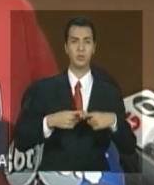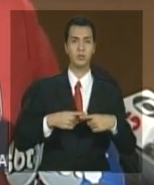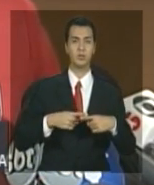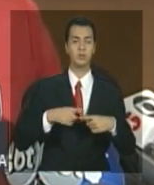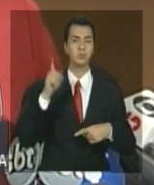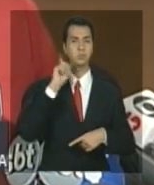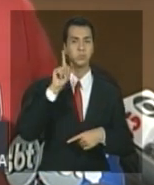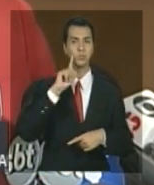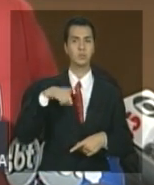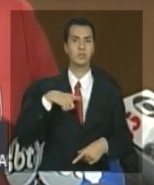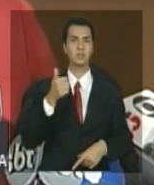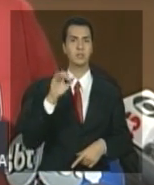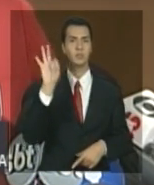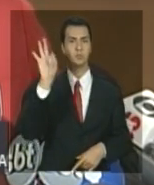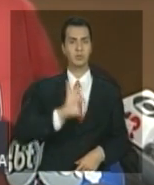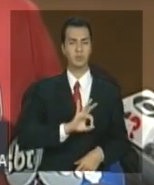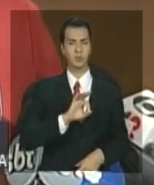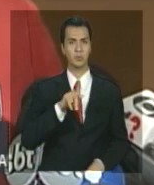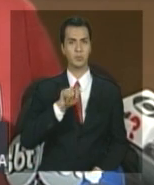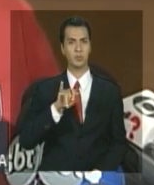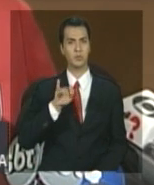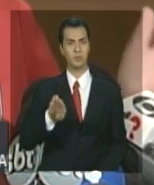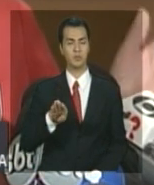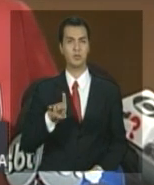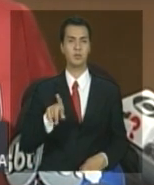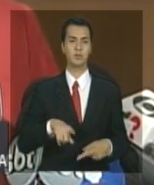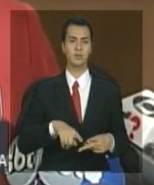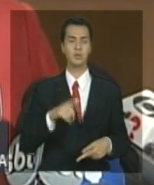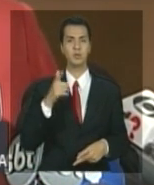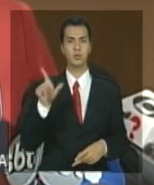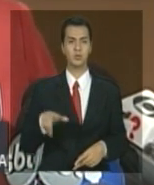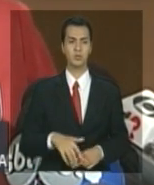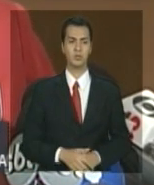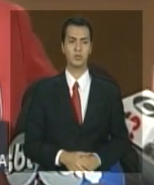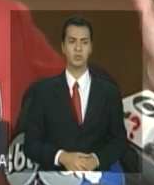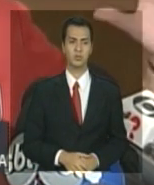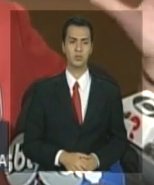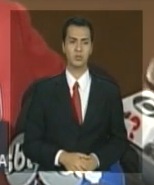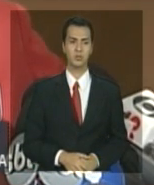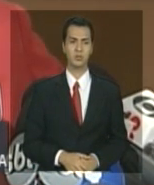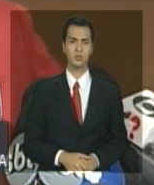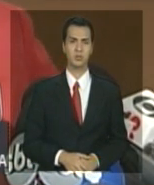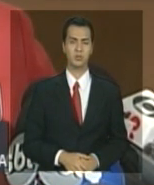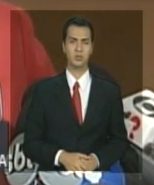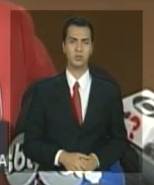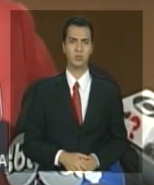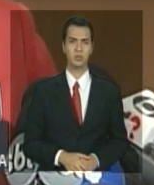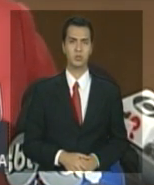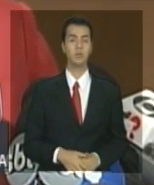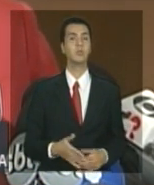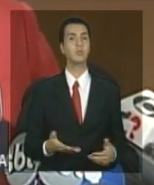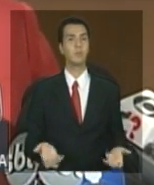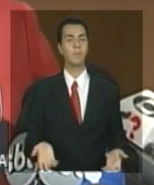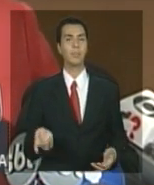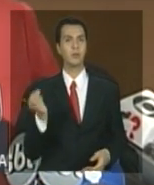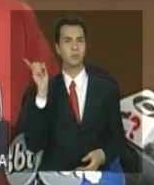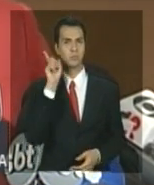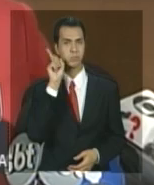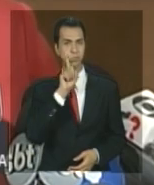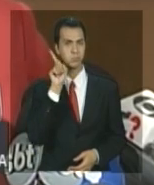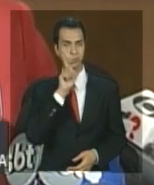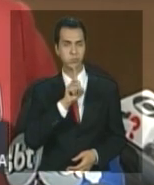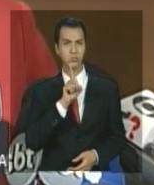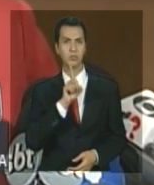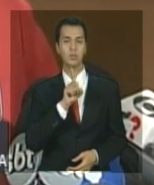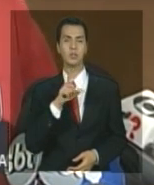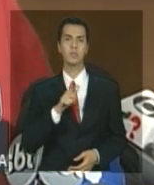do PIB. Como que a senhora vê os Estados Unidos, a Alemanha... É emissor de moeda, né? Os Estados Unidos é um país diferente do resto do mundo, ele